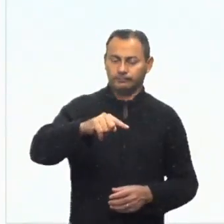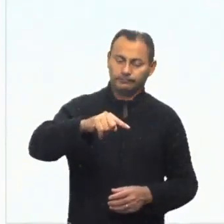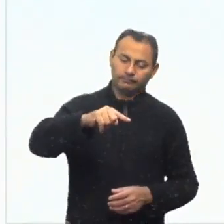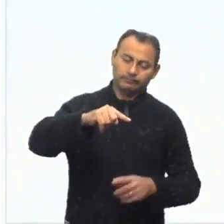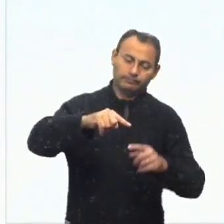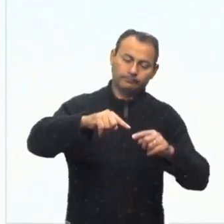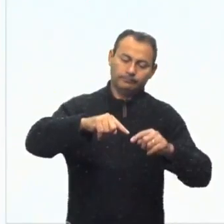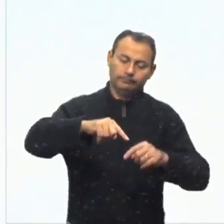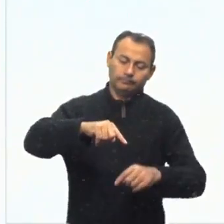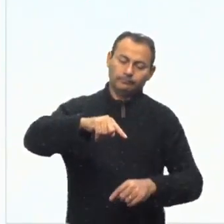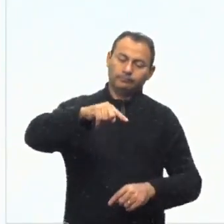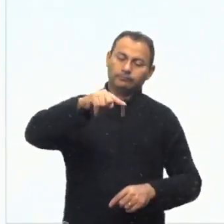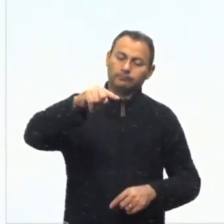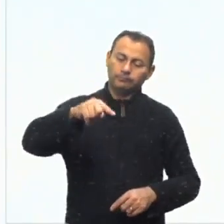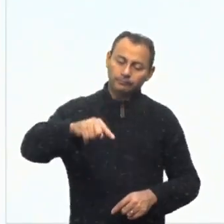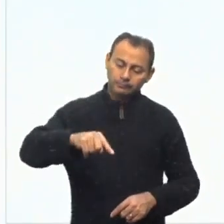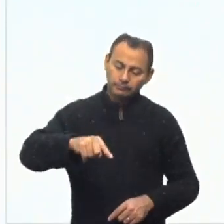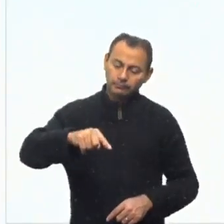Aqui,